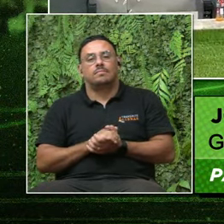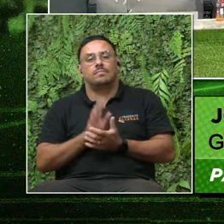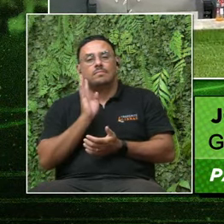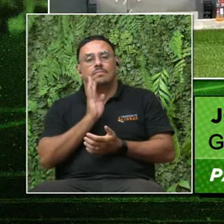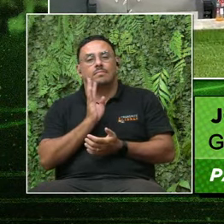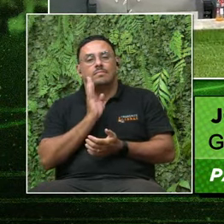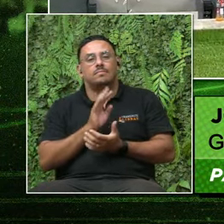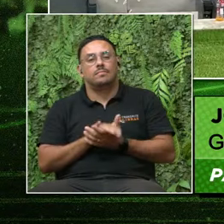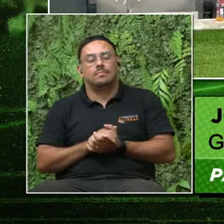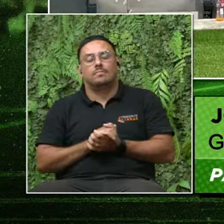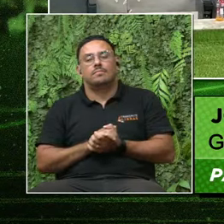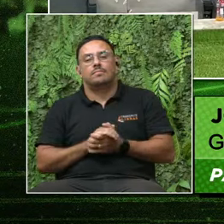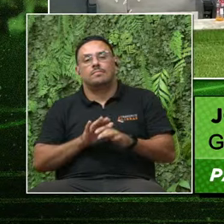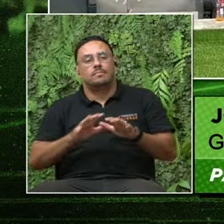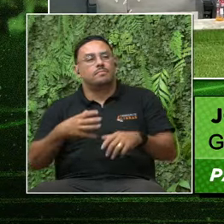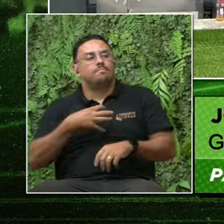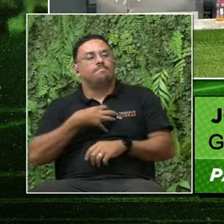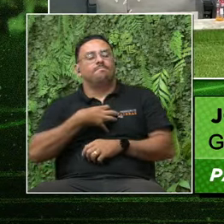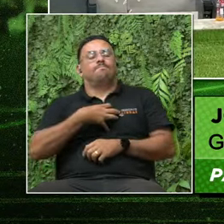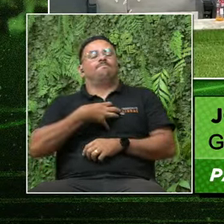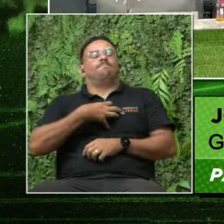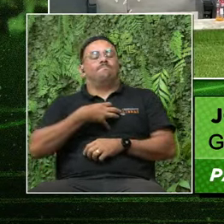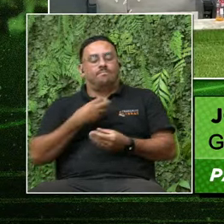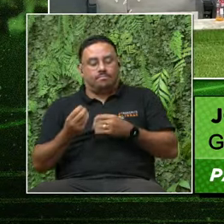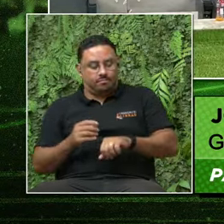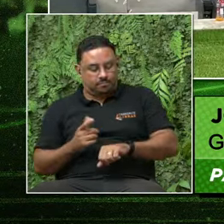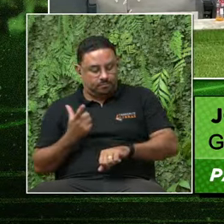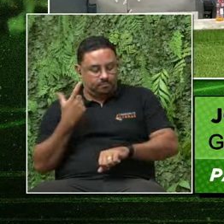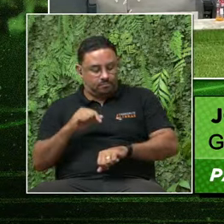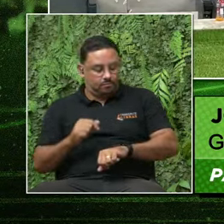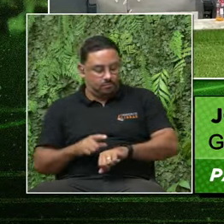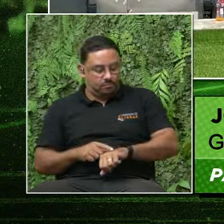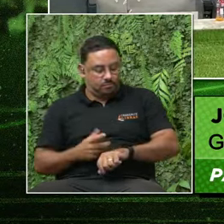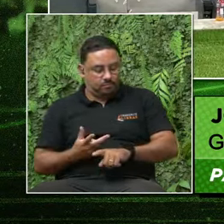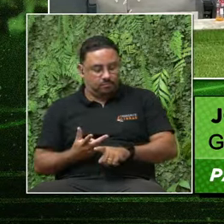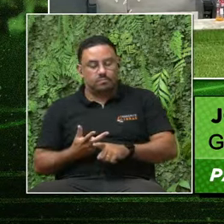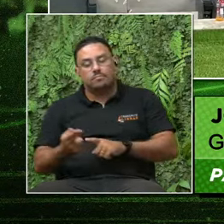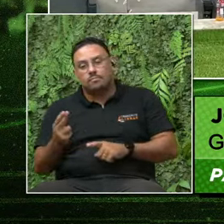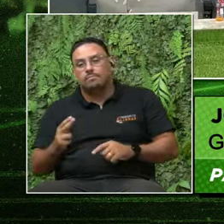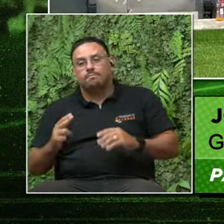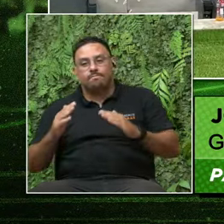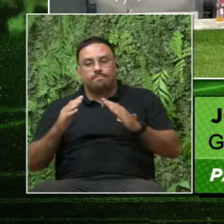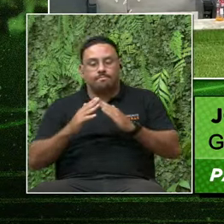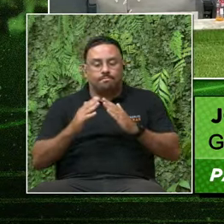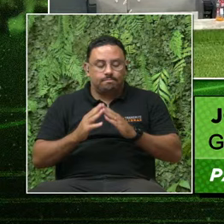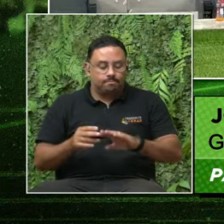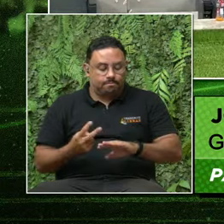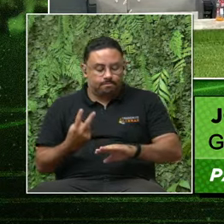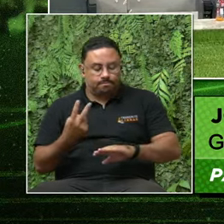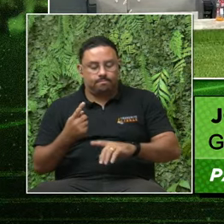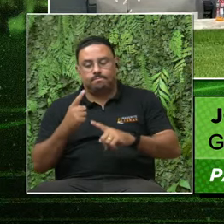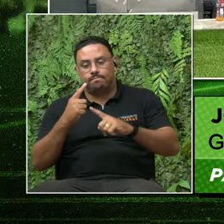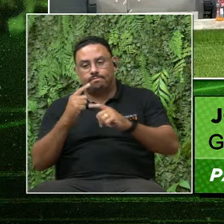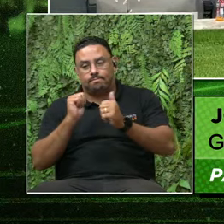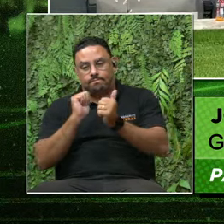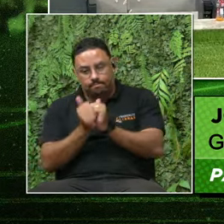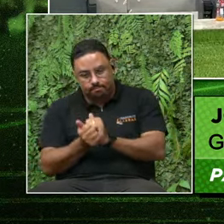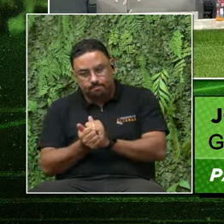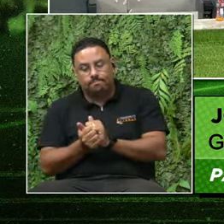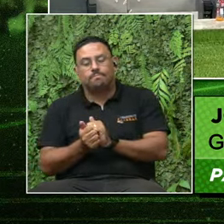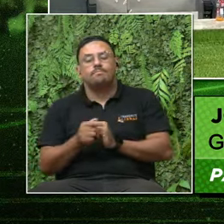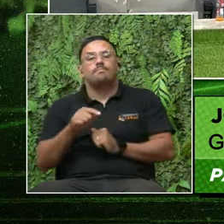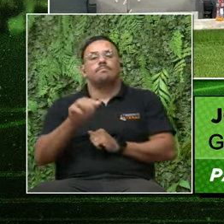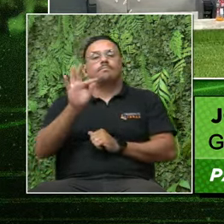legal não acho que é um sentimento bacana né a gente poder jogar em casa dois jogos eh eu acho que a